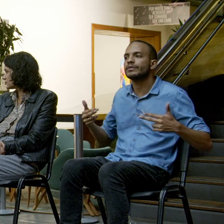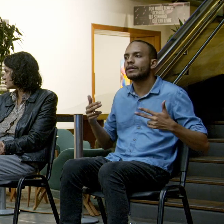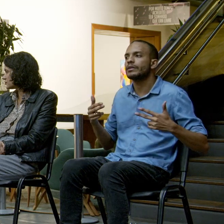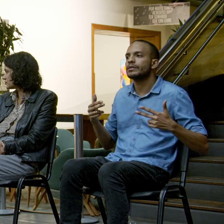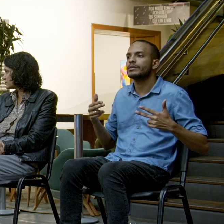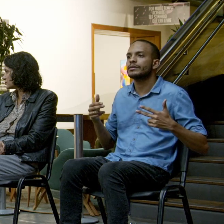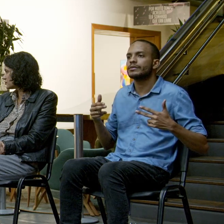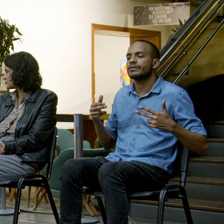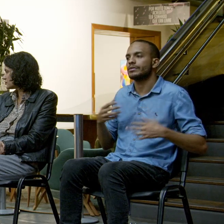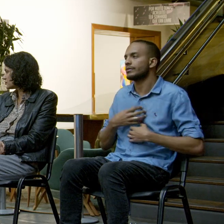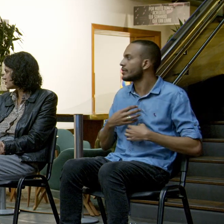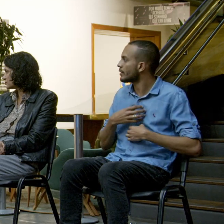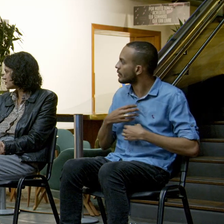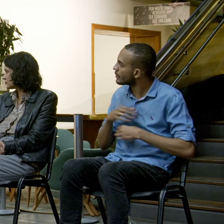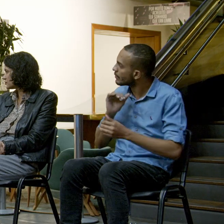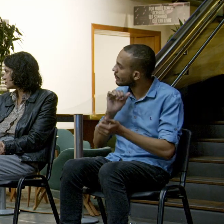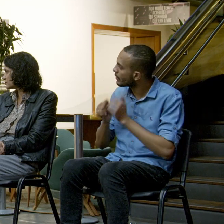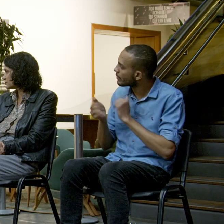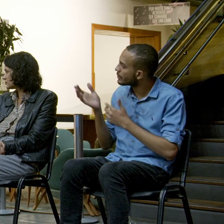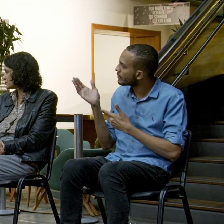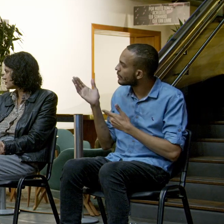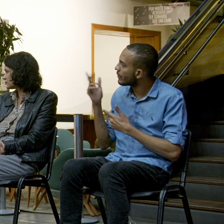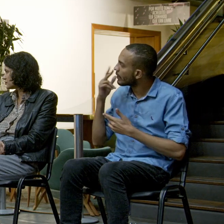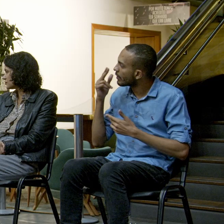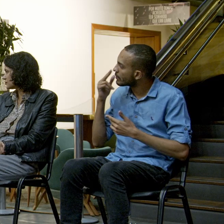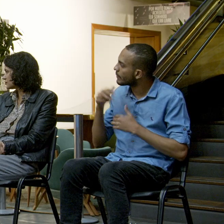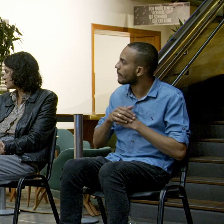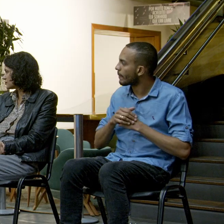diversos suportes, e, na minha opinião, de maneira brilhante.